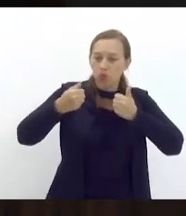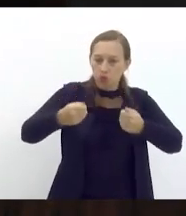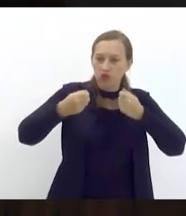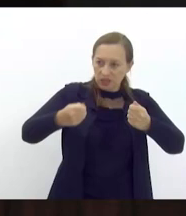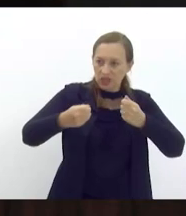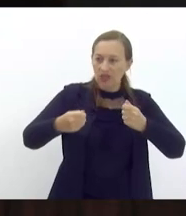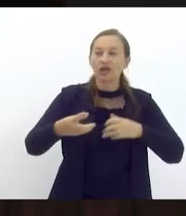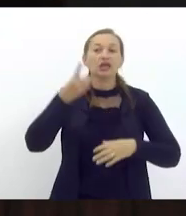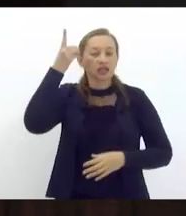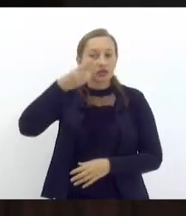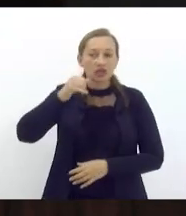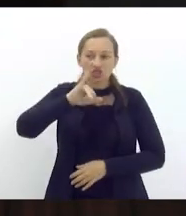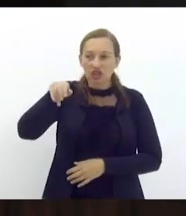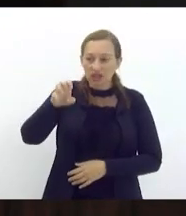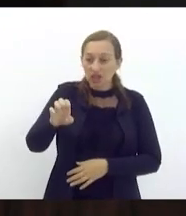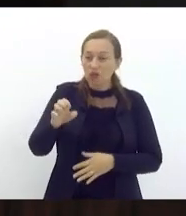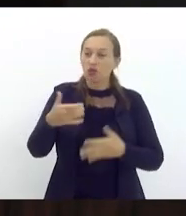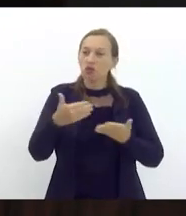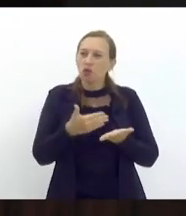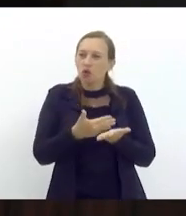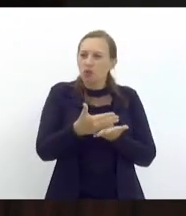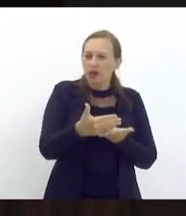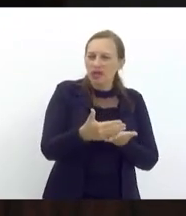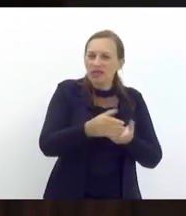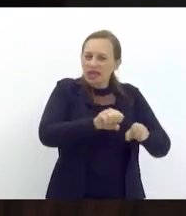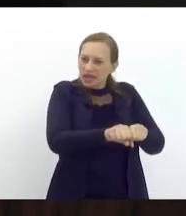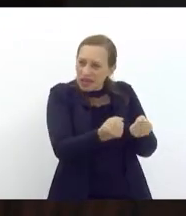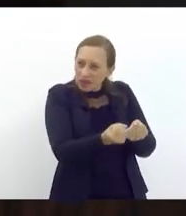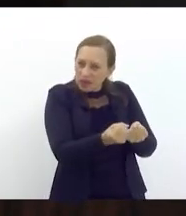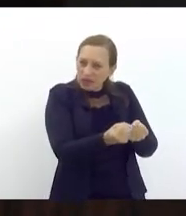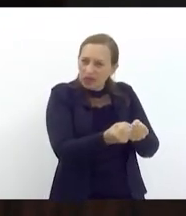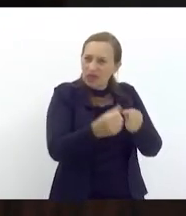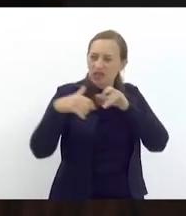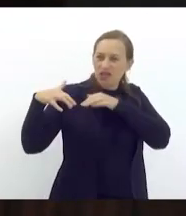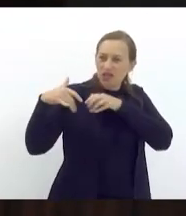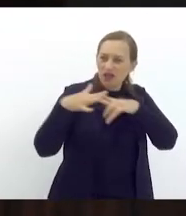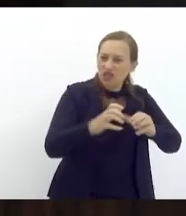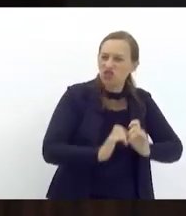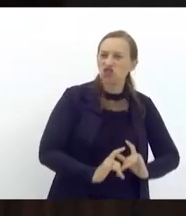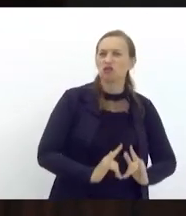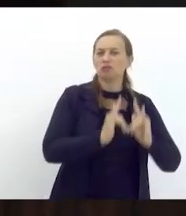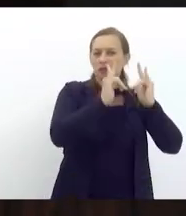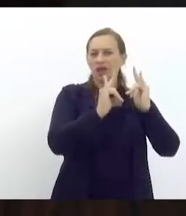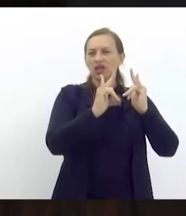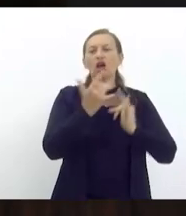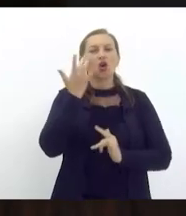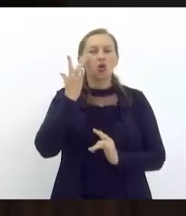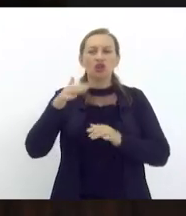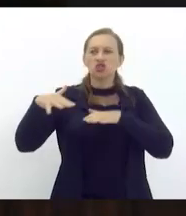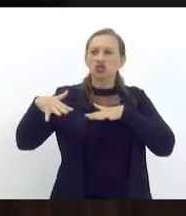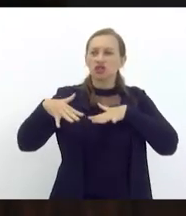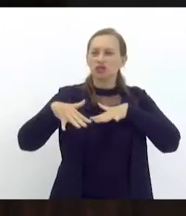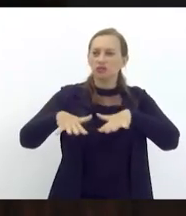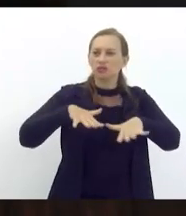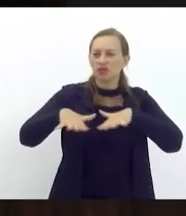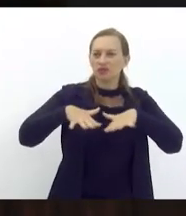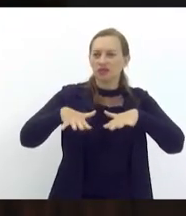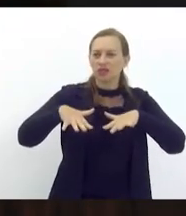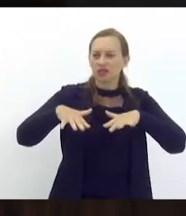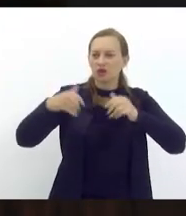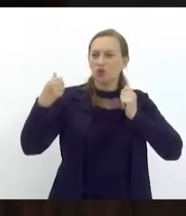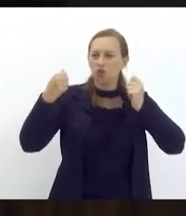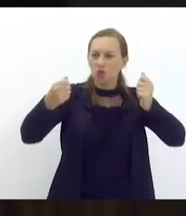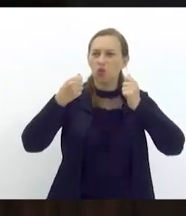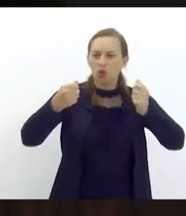a gente parte para depredar o patrimônio público para invadir prédio eu acho que manifestação se faz dentro de um